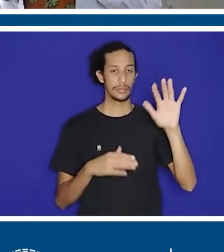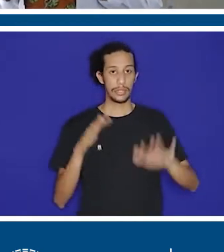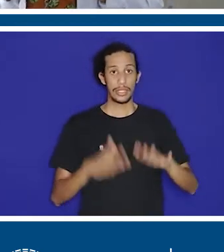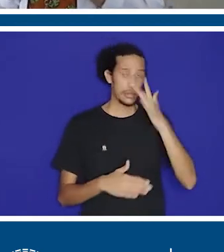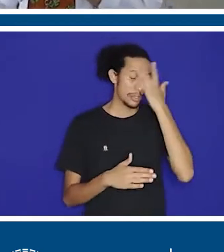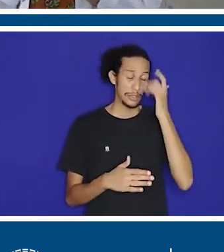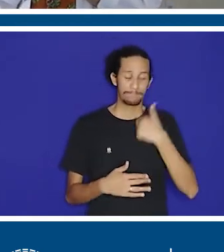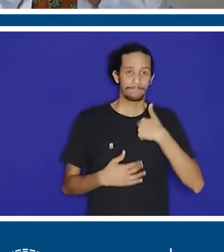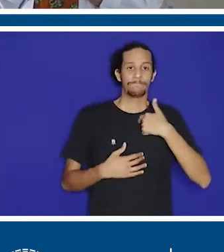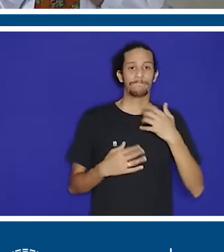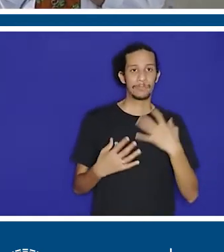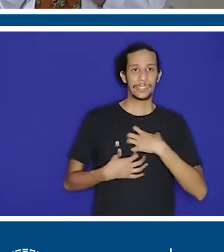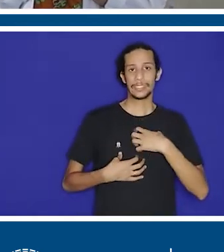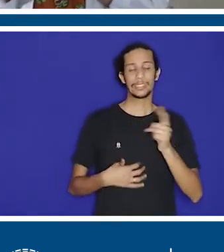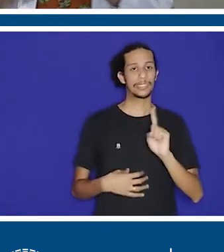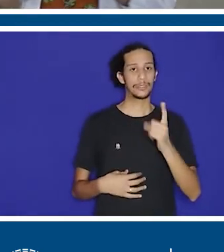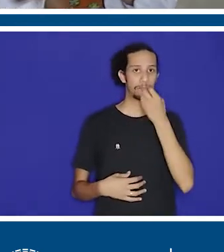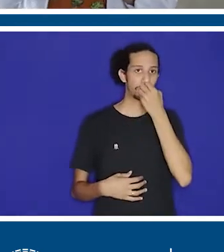primeira opção.